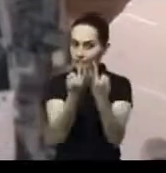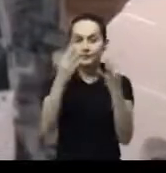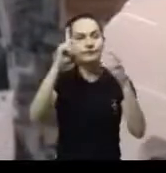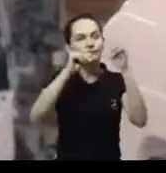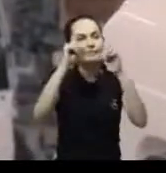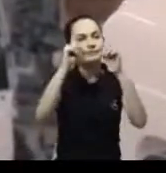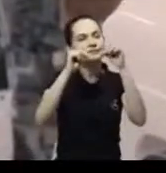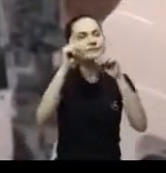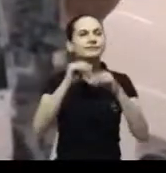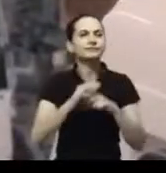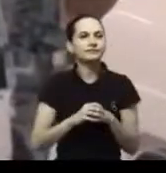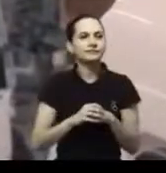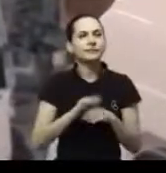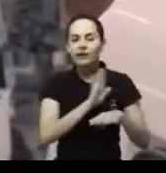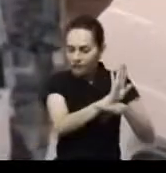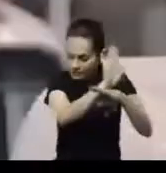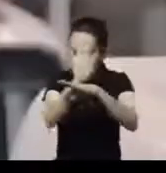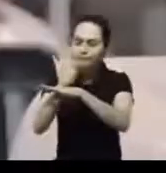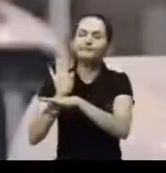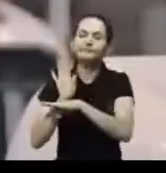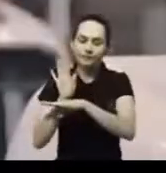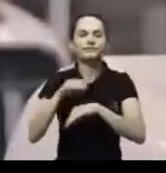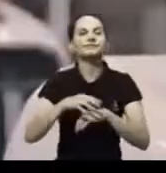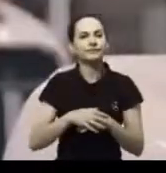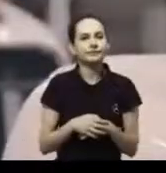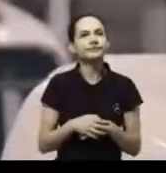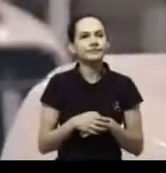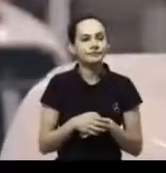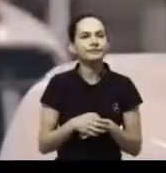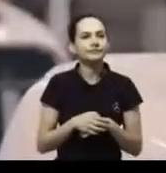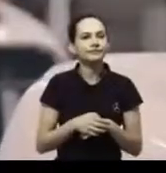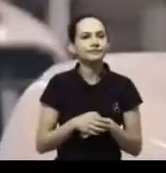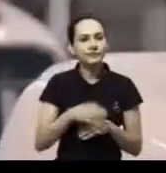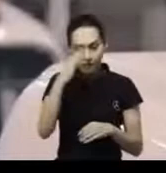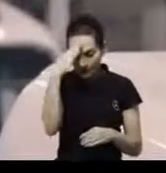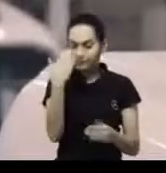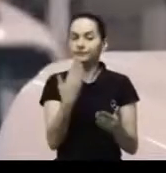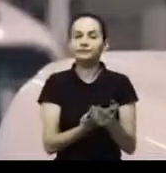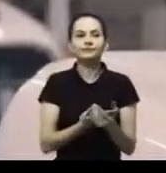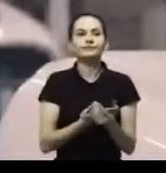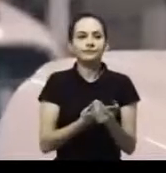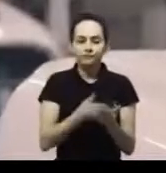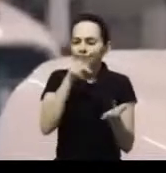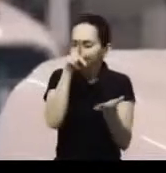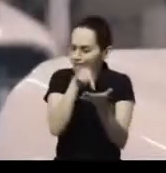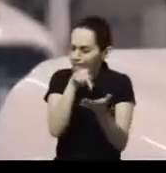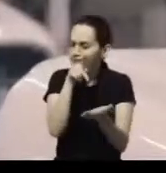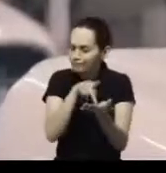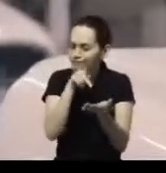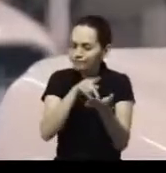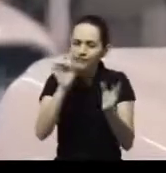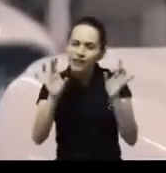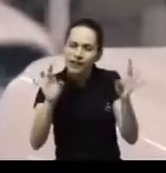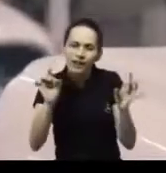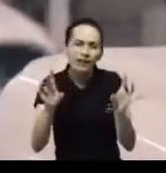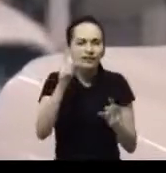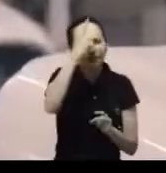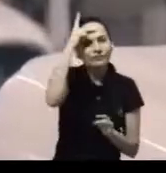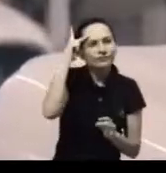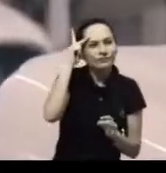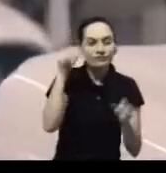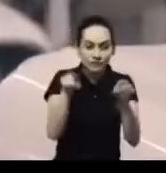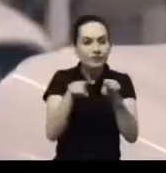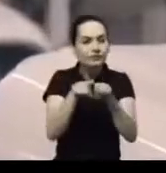filhas tênis da sua contribuiçao tenho certeza essa fiquei cara um de vocês isso